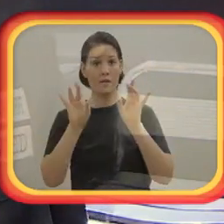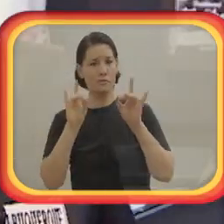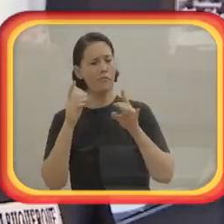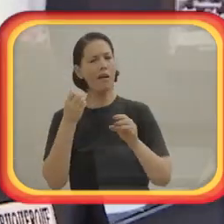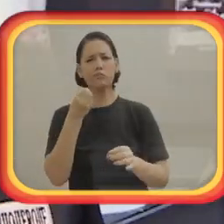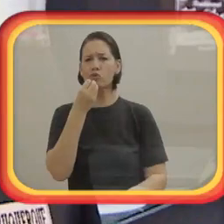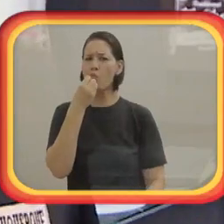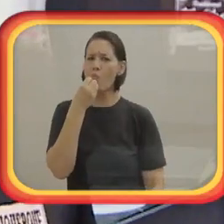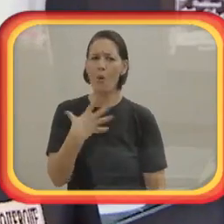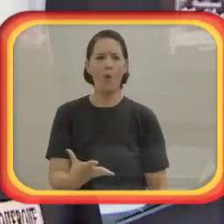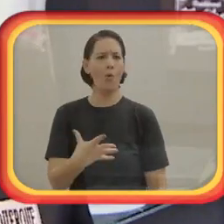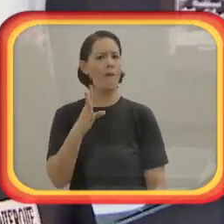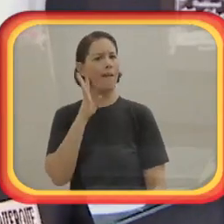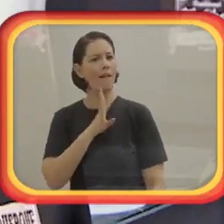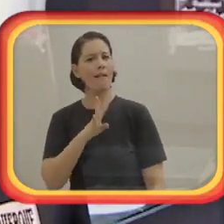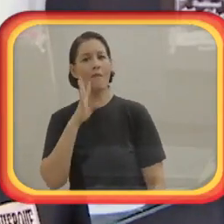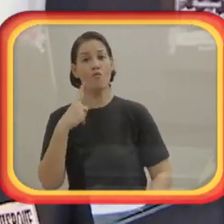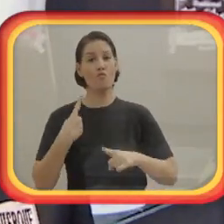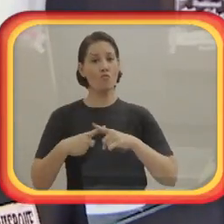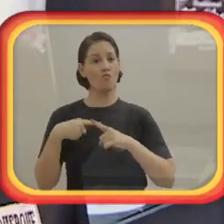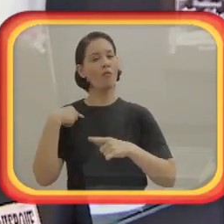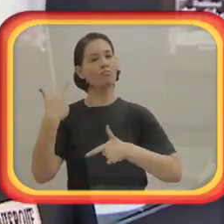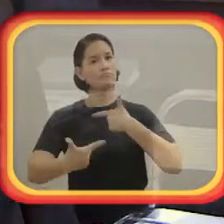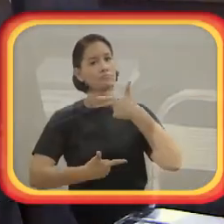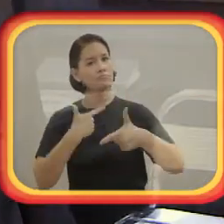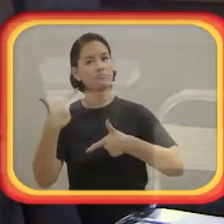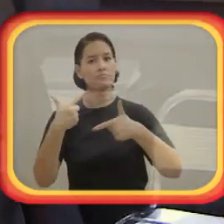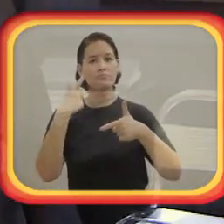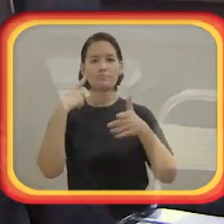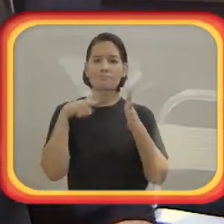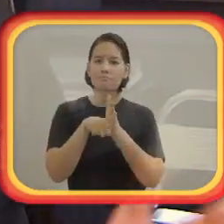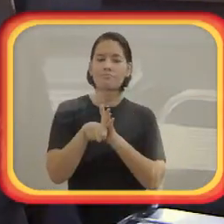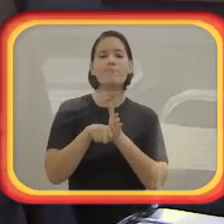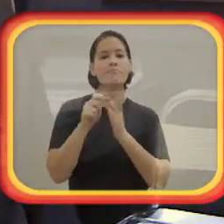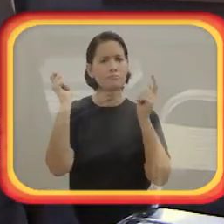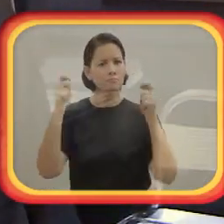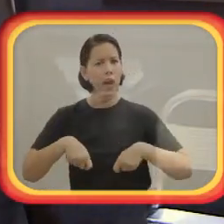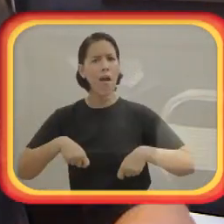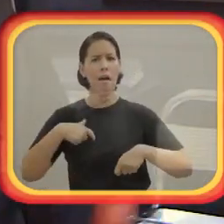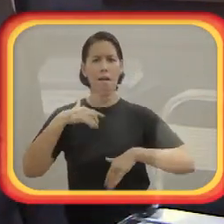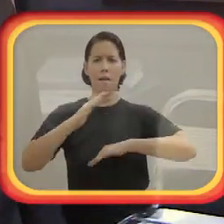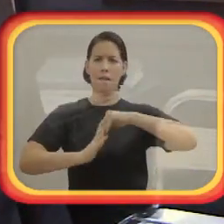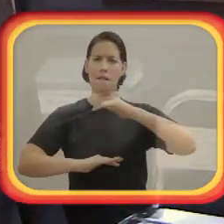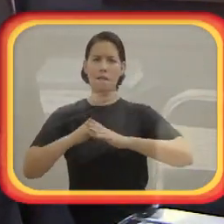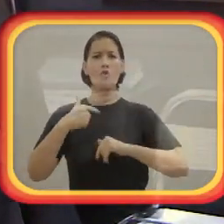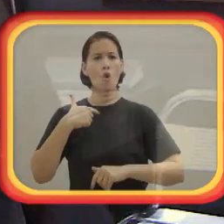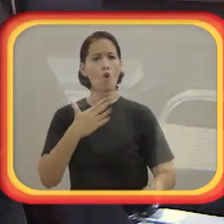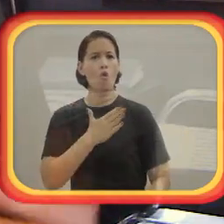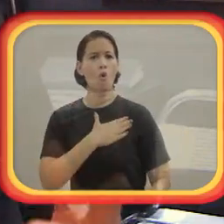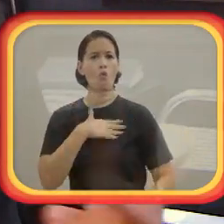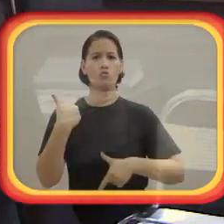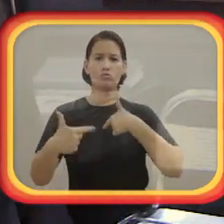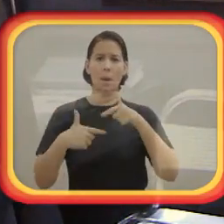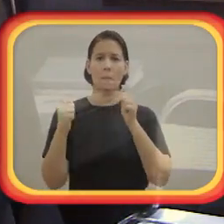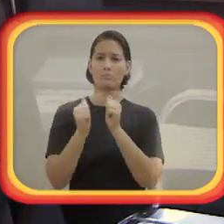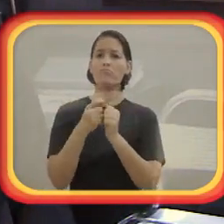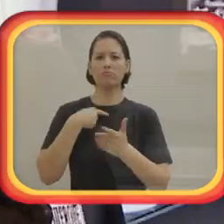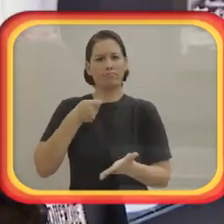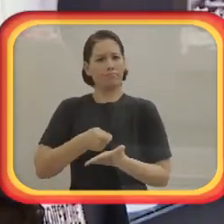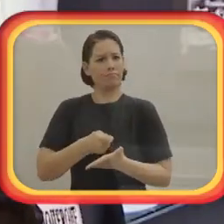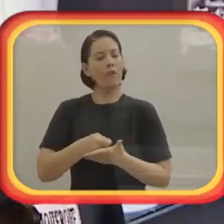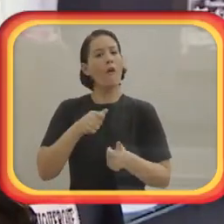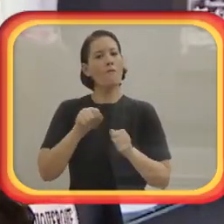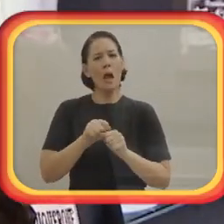ativas. Os Chefes Especiais é muito bom, é legal. A gente está trabalhando, investindo nas